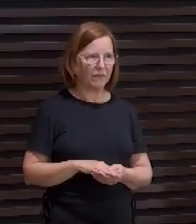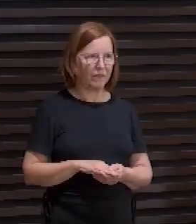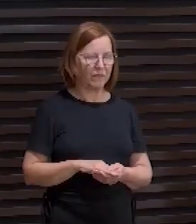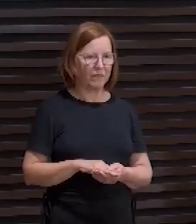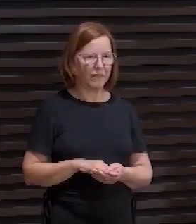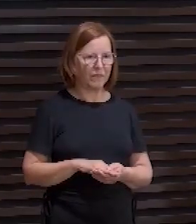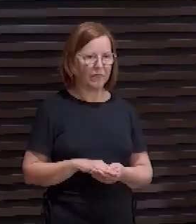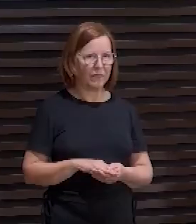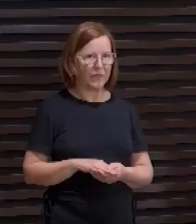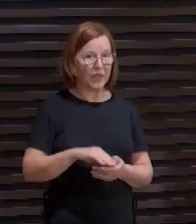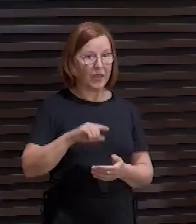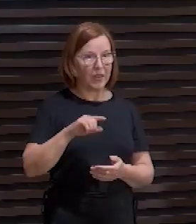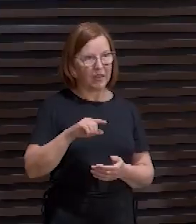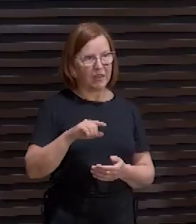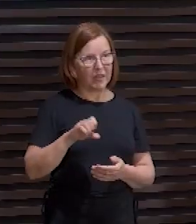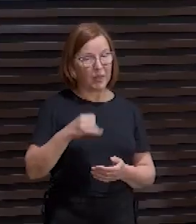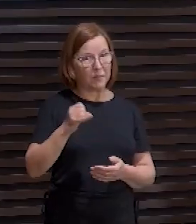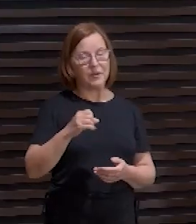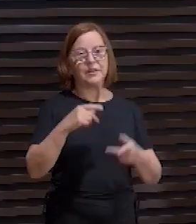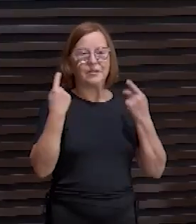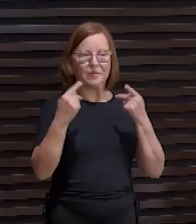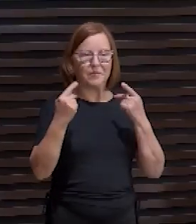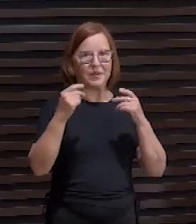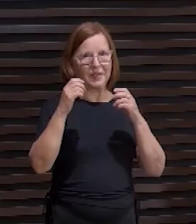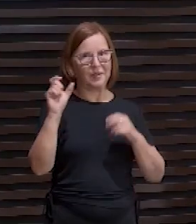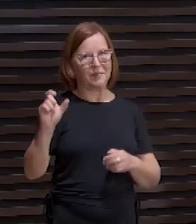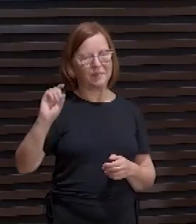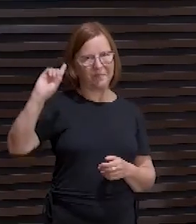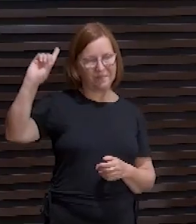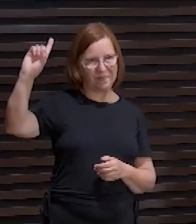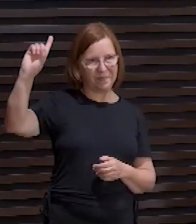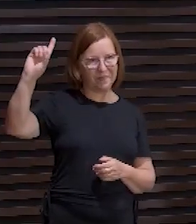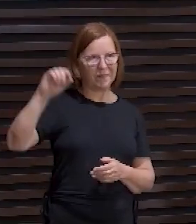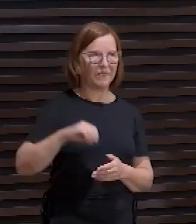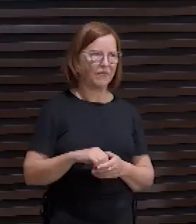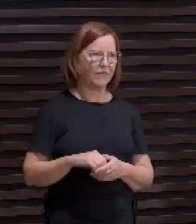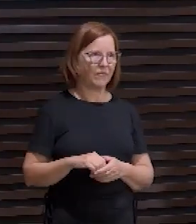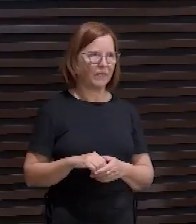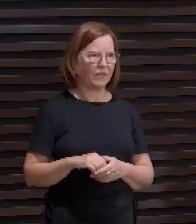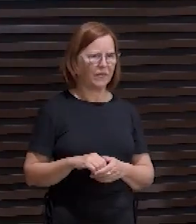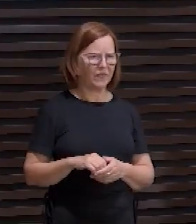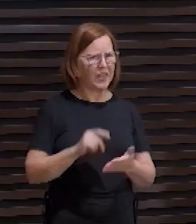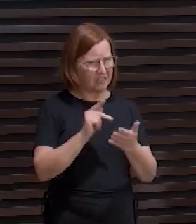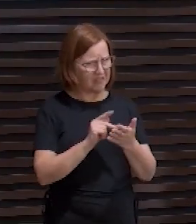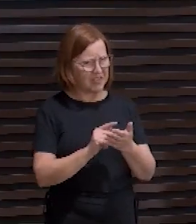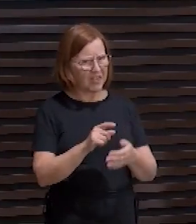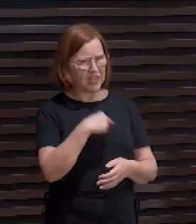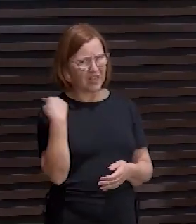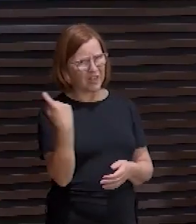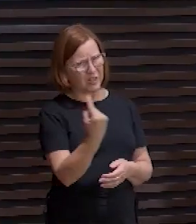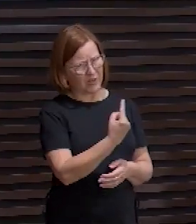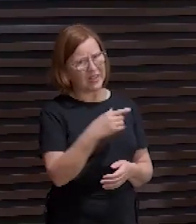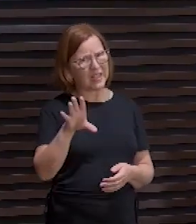palavra. E aí eu me reflito pela segunda vez aqui. Realmente nós temos amado o próximo com o amor que Cristo amou a